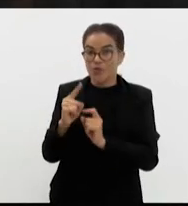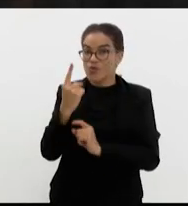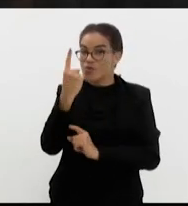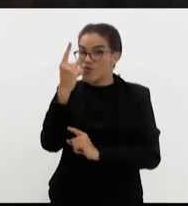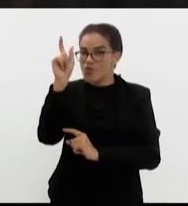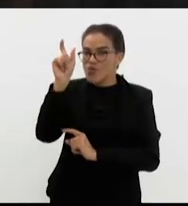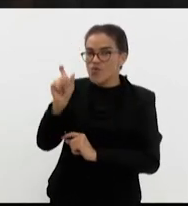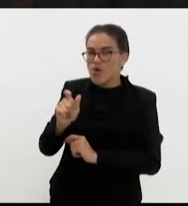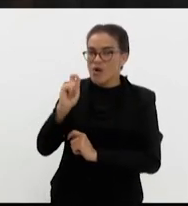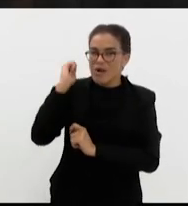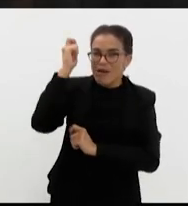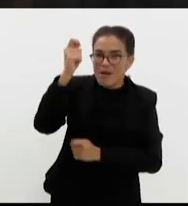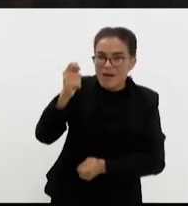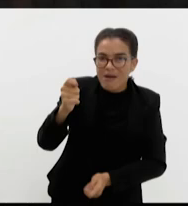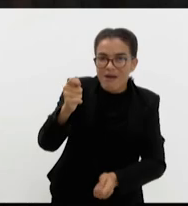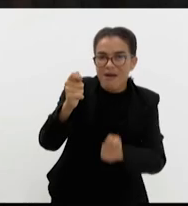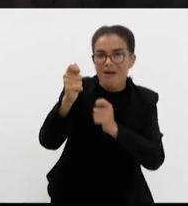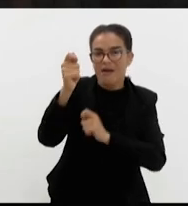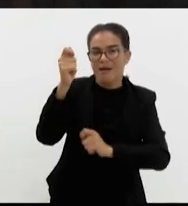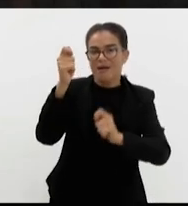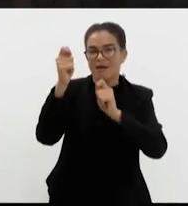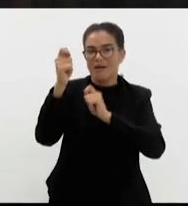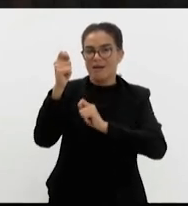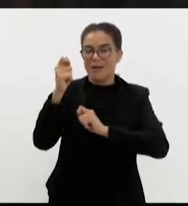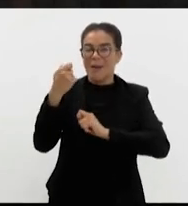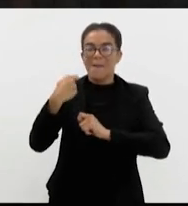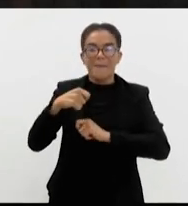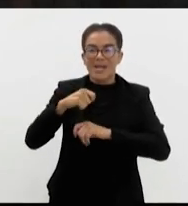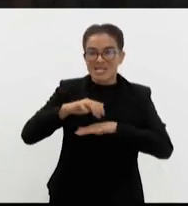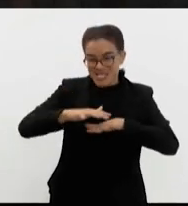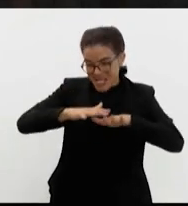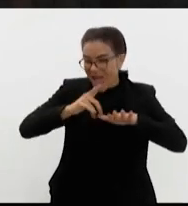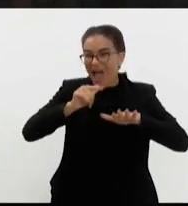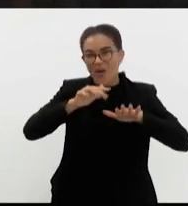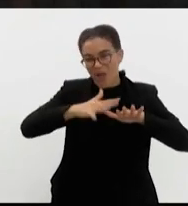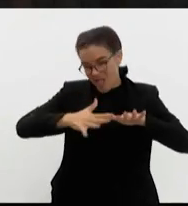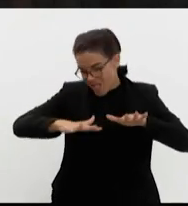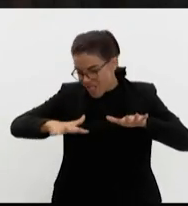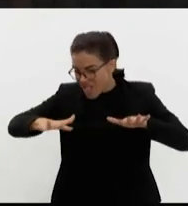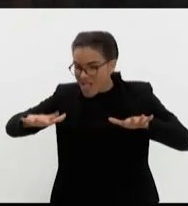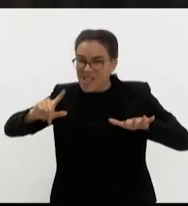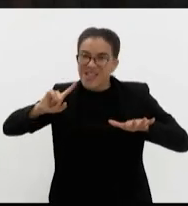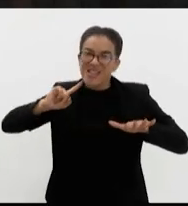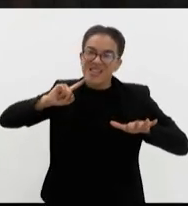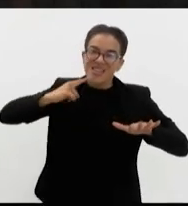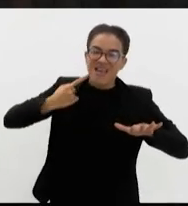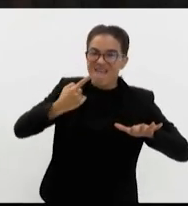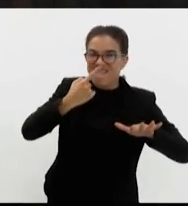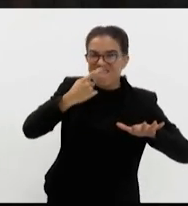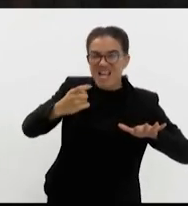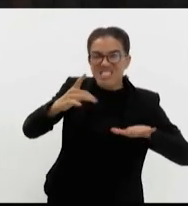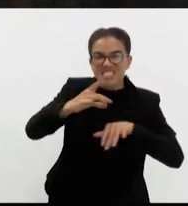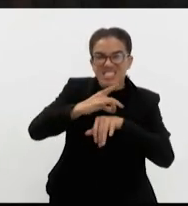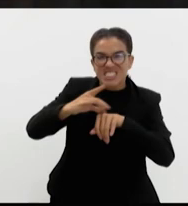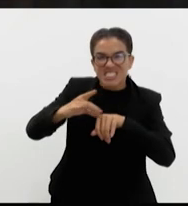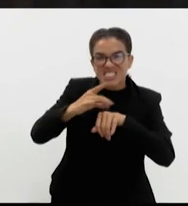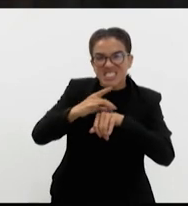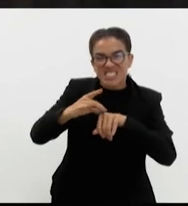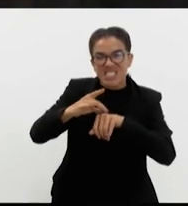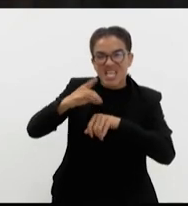quer ir pescar ele tem que passar por uma lama negra oriunda do depósito de dejetos de esgoto